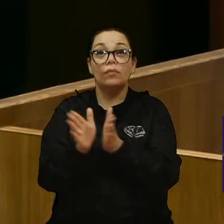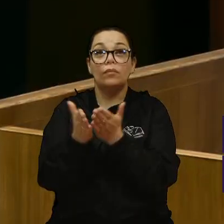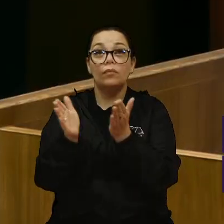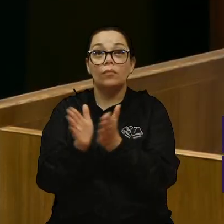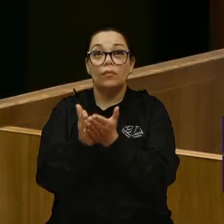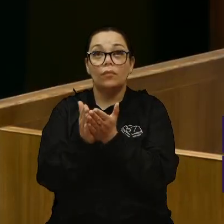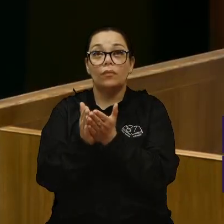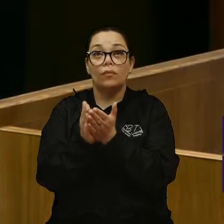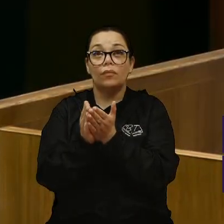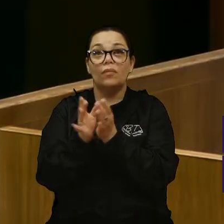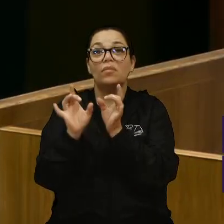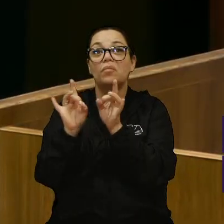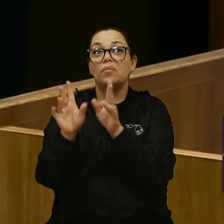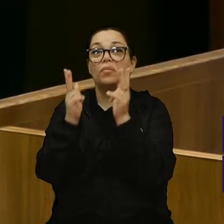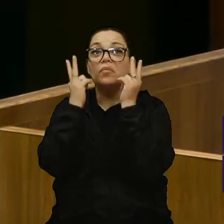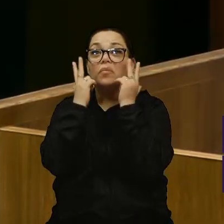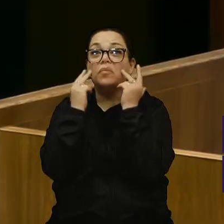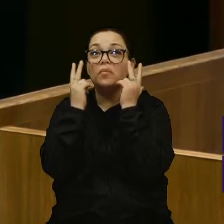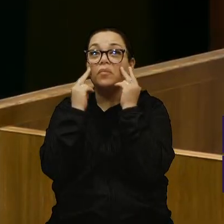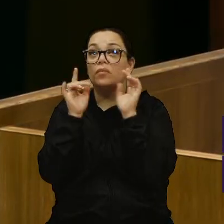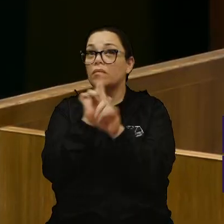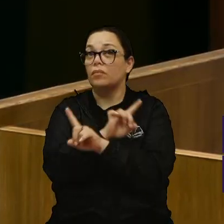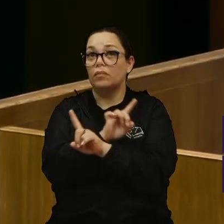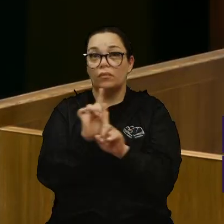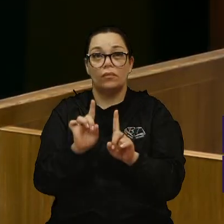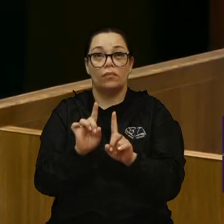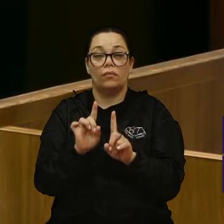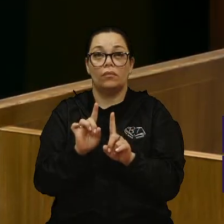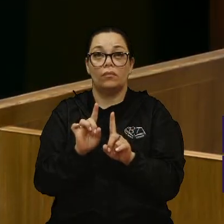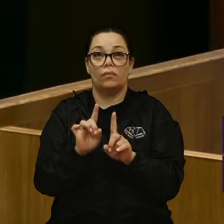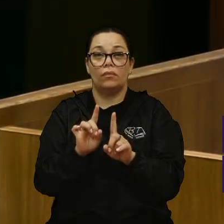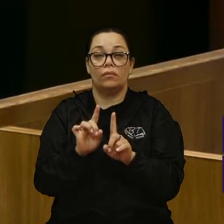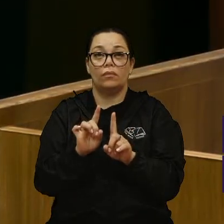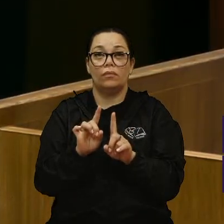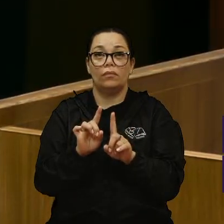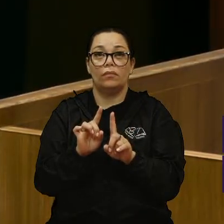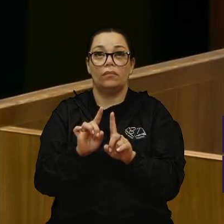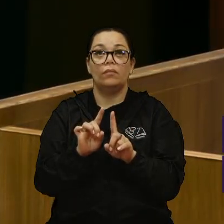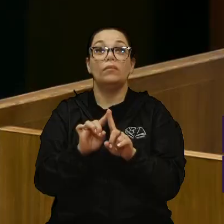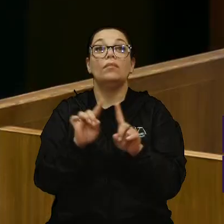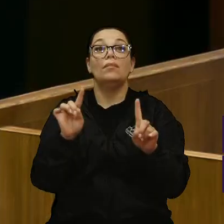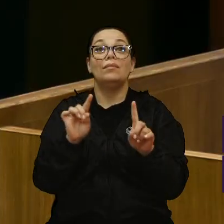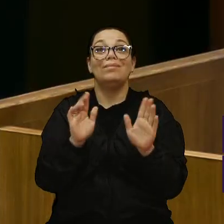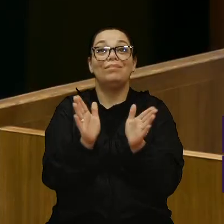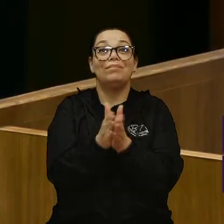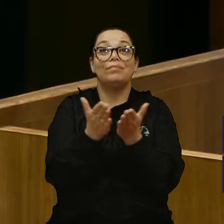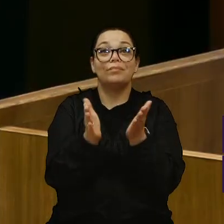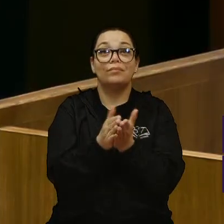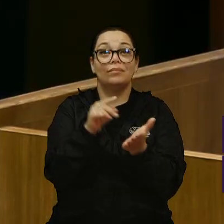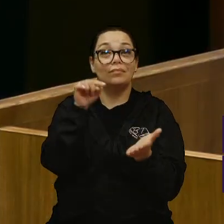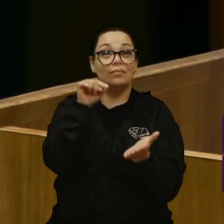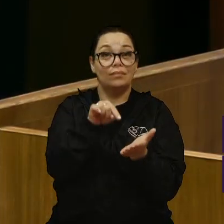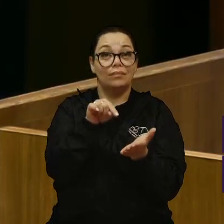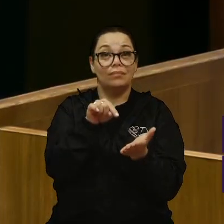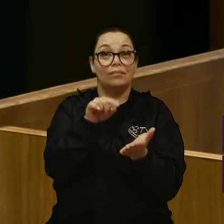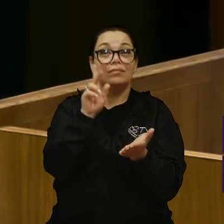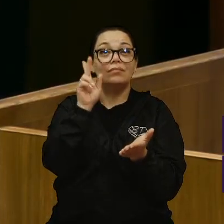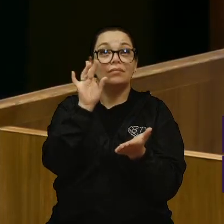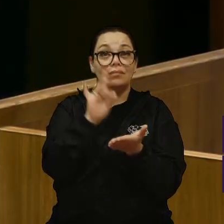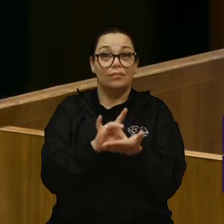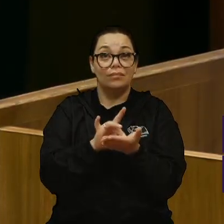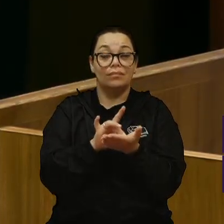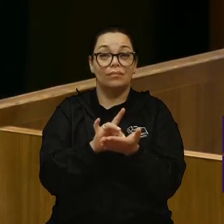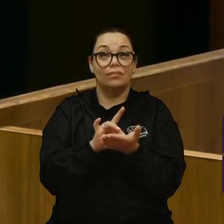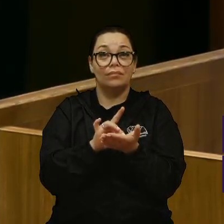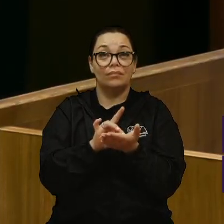como uma paisagem natural. Não é natural. E passemos a tratá-la como aquilo que de fato é, uma